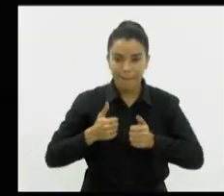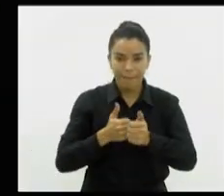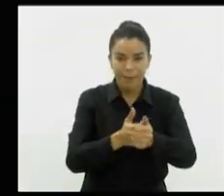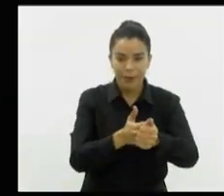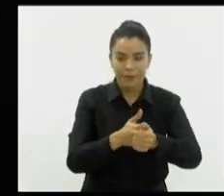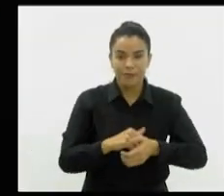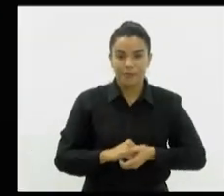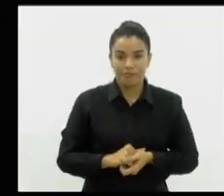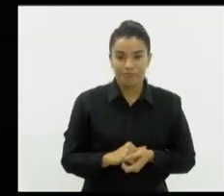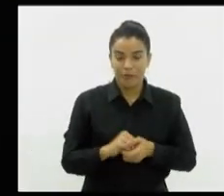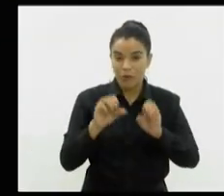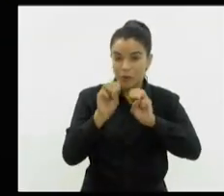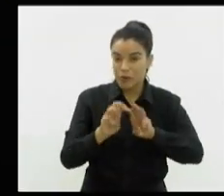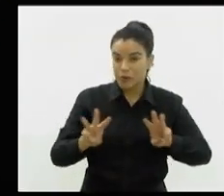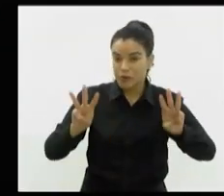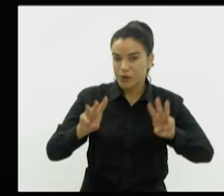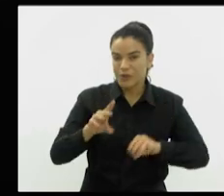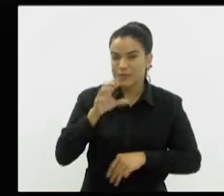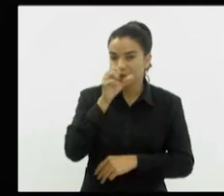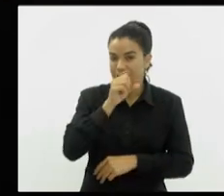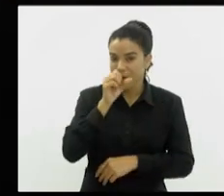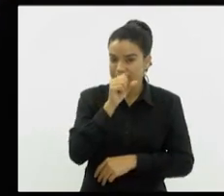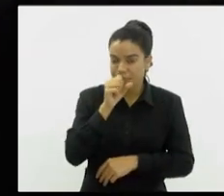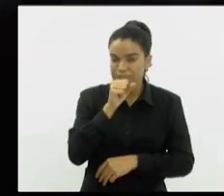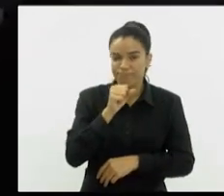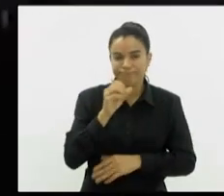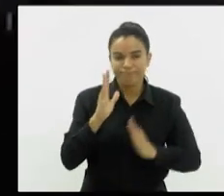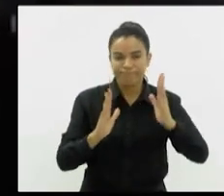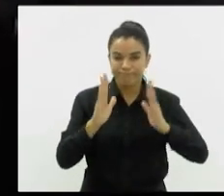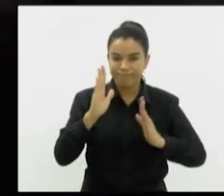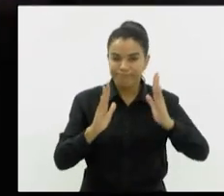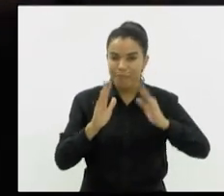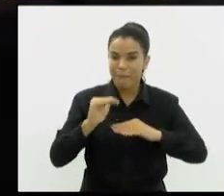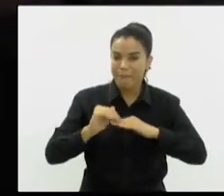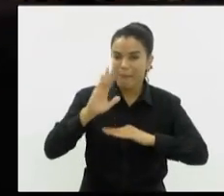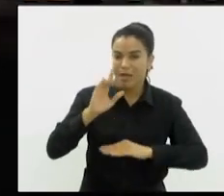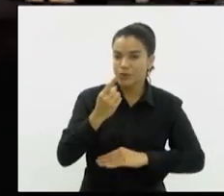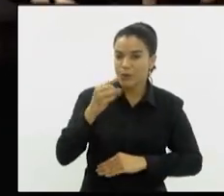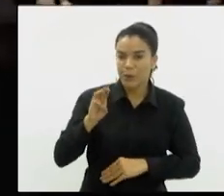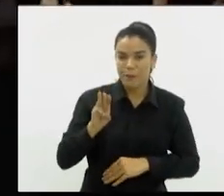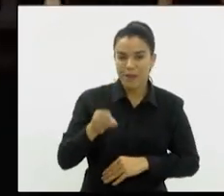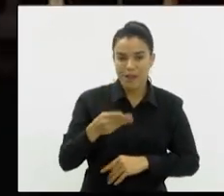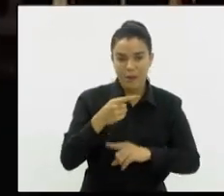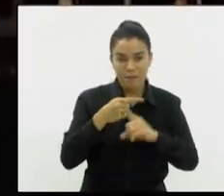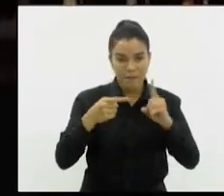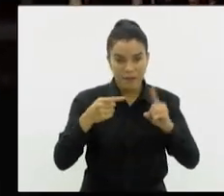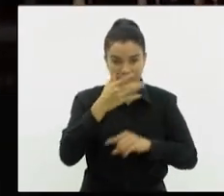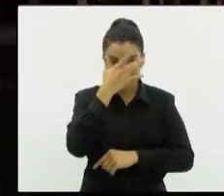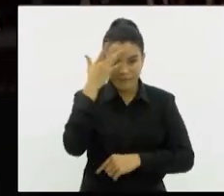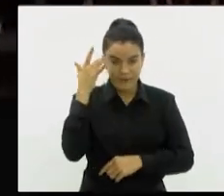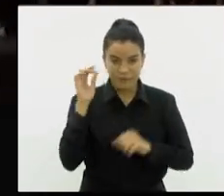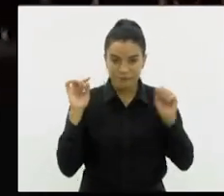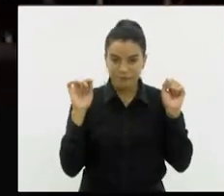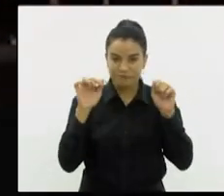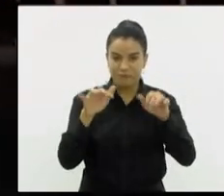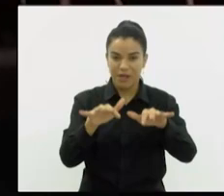espetáculo está marcado para noite deste sábado com expectativa de público de mais de 1 milhão meio de